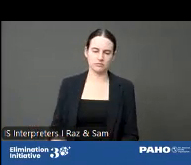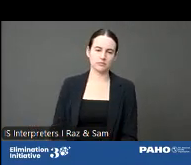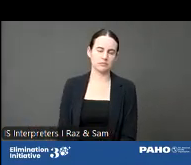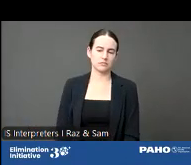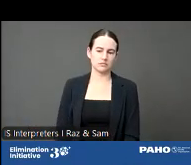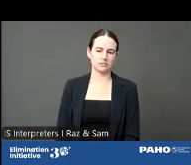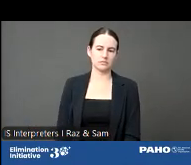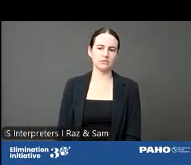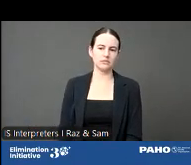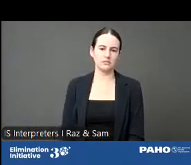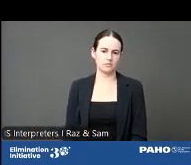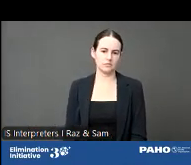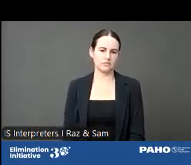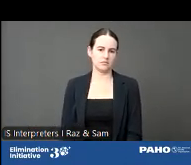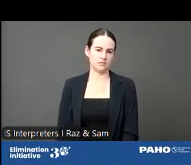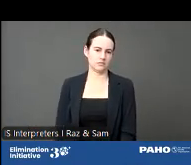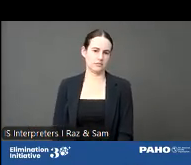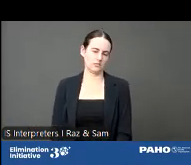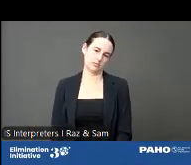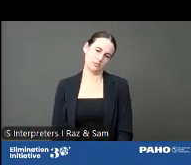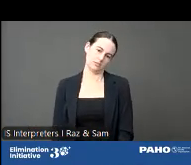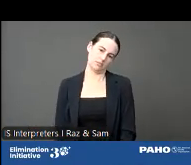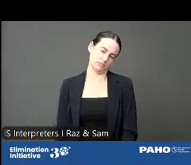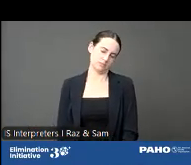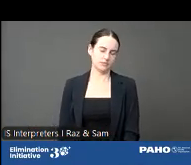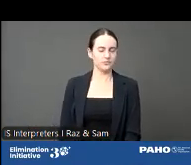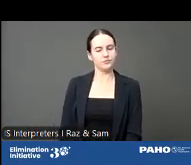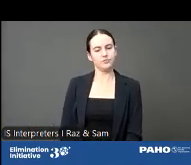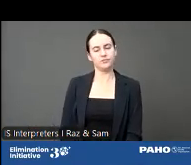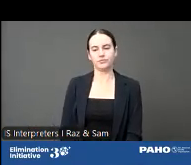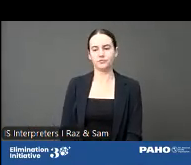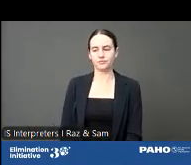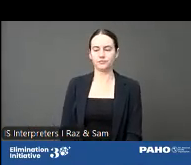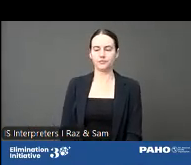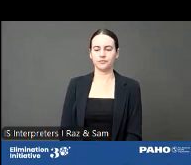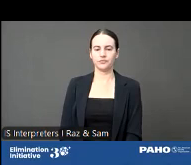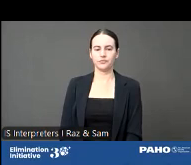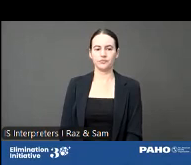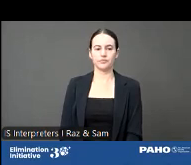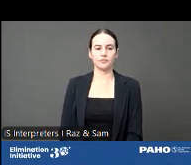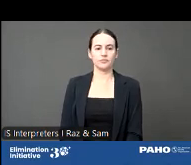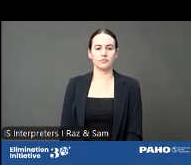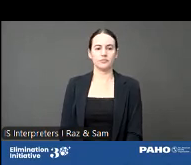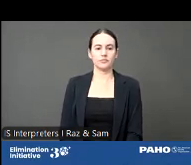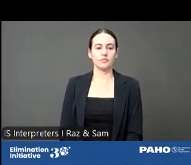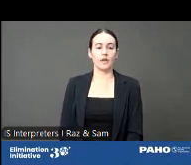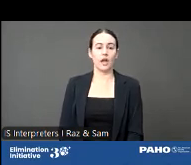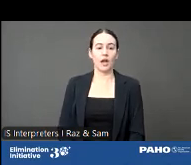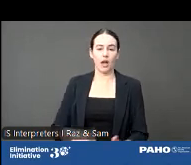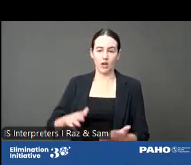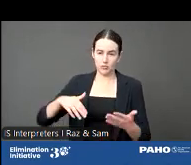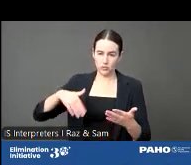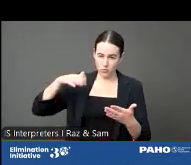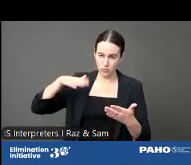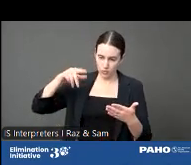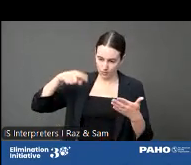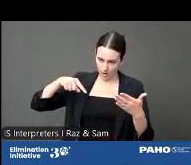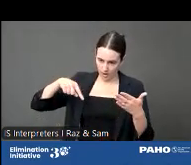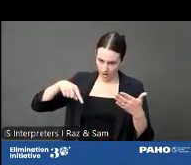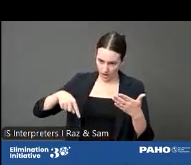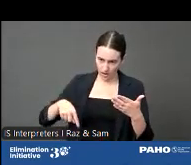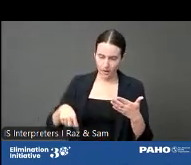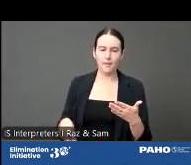os esforços. E na parte inferior do perfil encontramos, para esse país específico, cada um dos indicadores